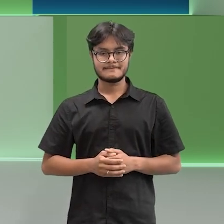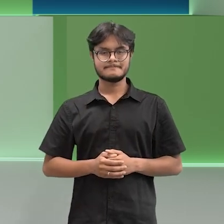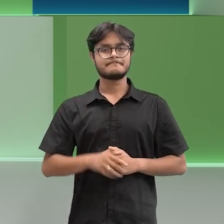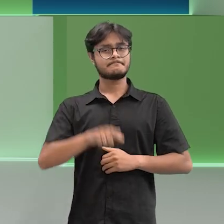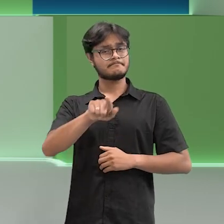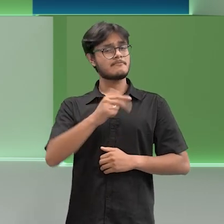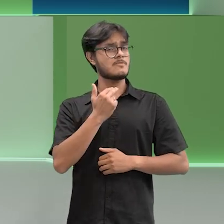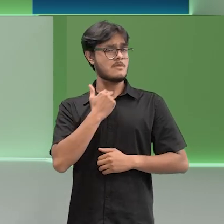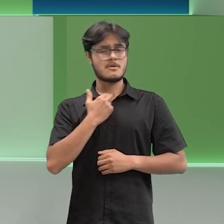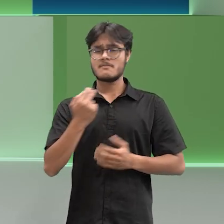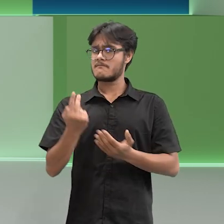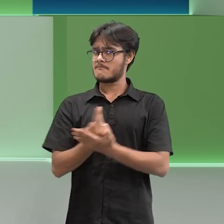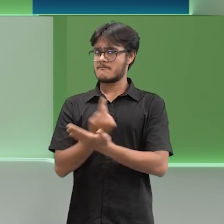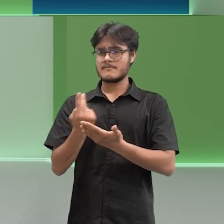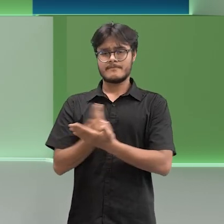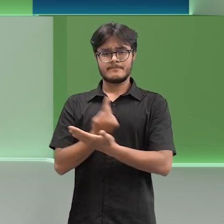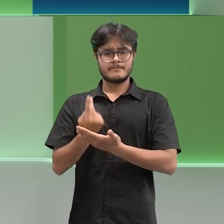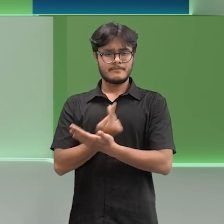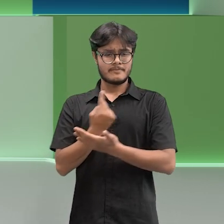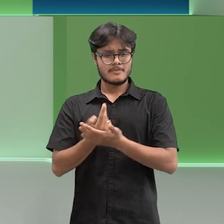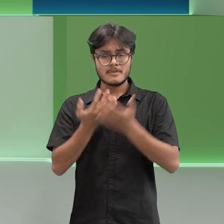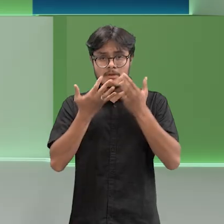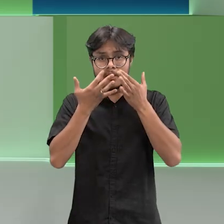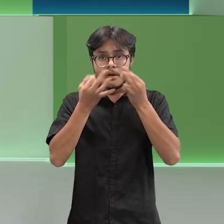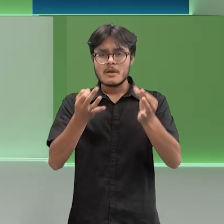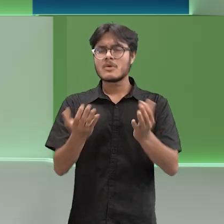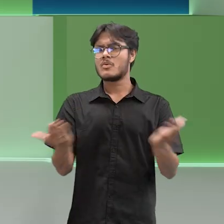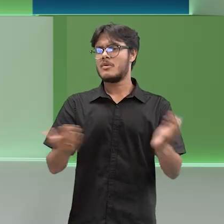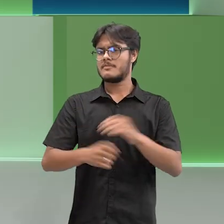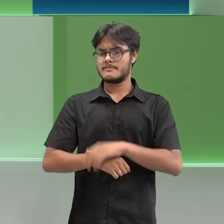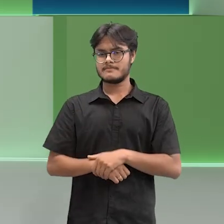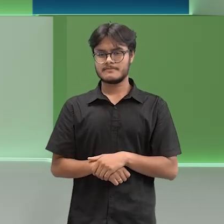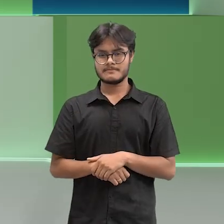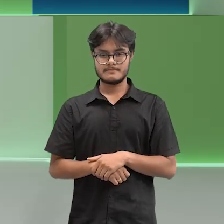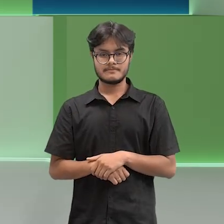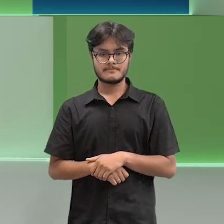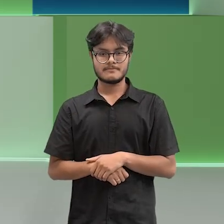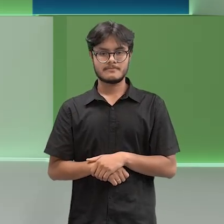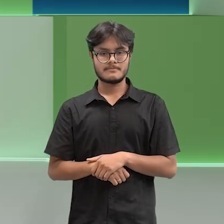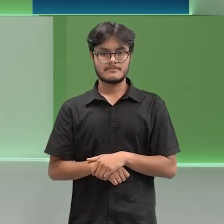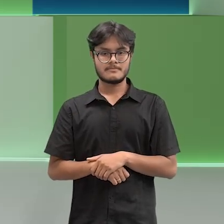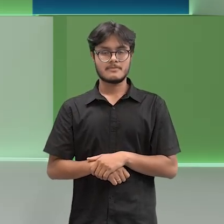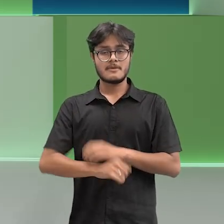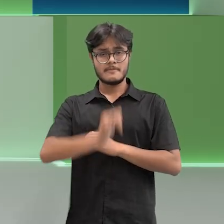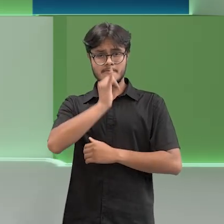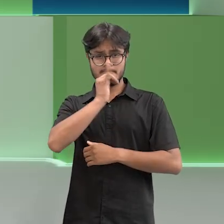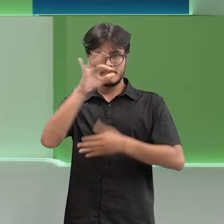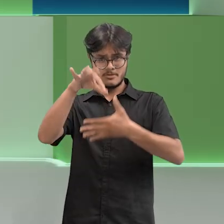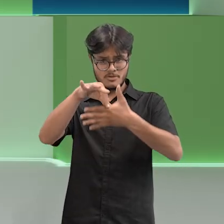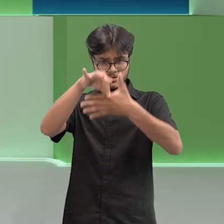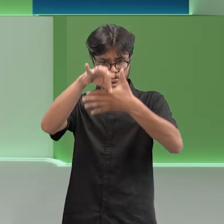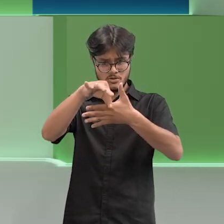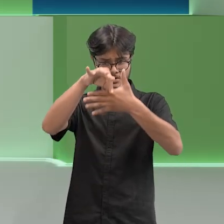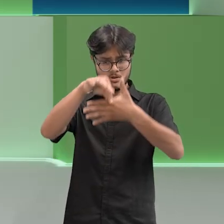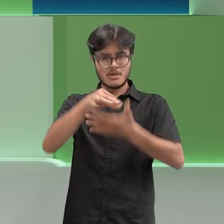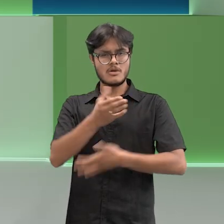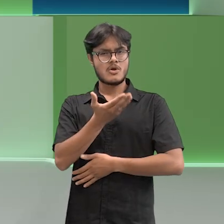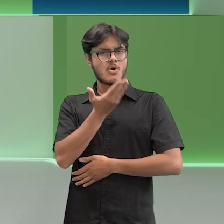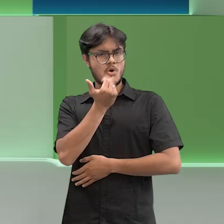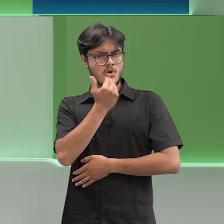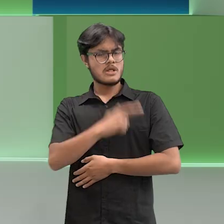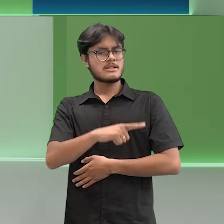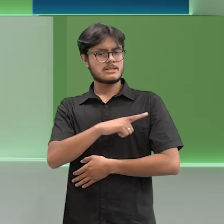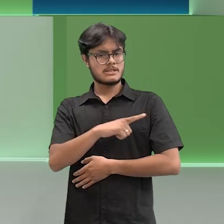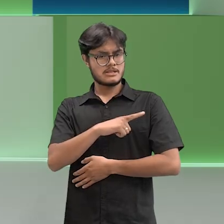não pode cair nesse tipo de pegadinha, não. Que é qual? Quem come carne com